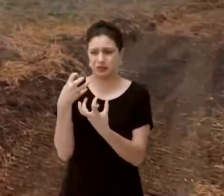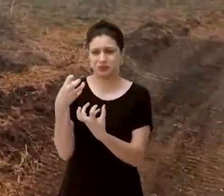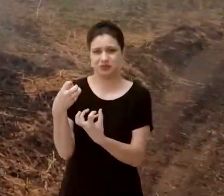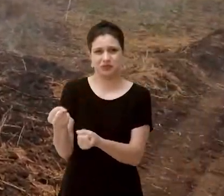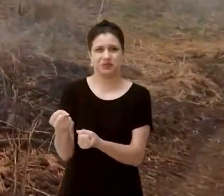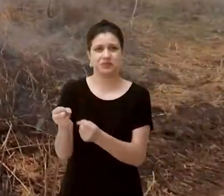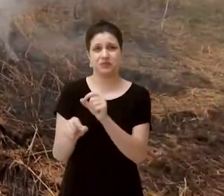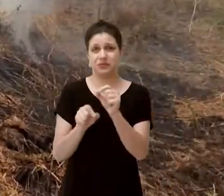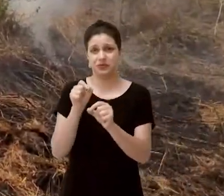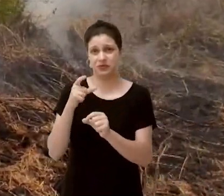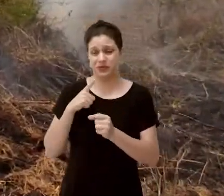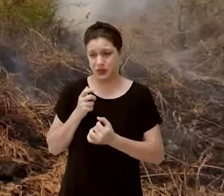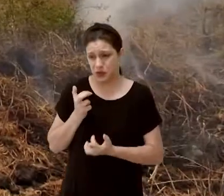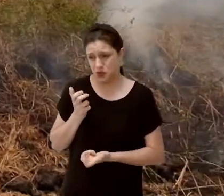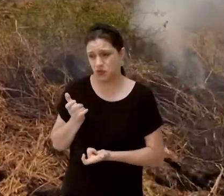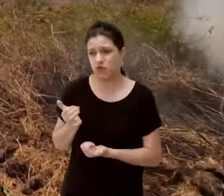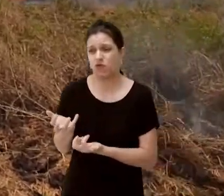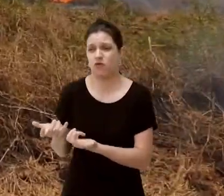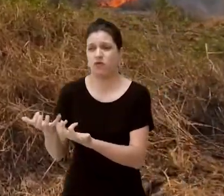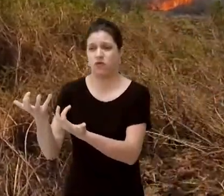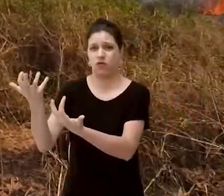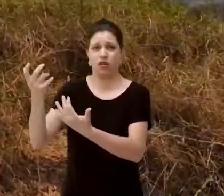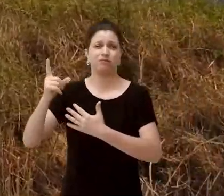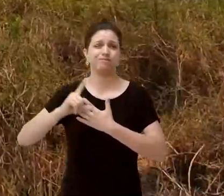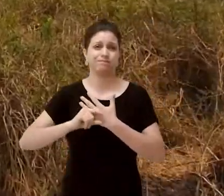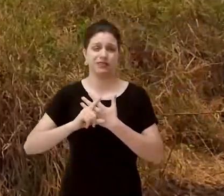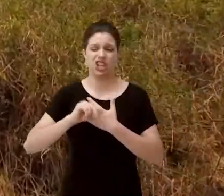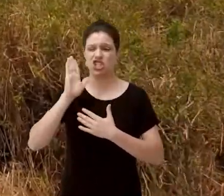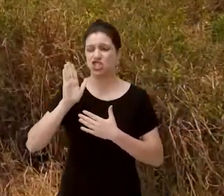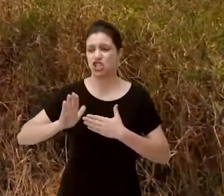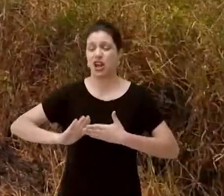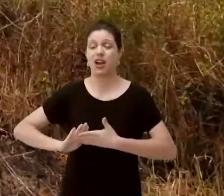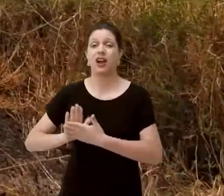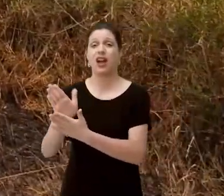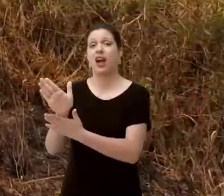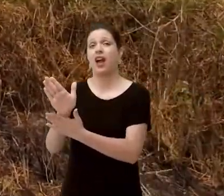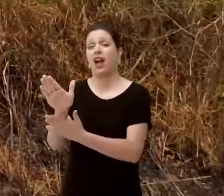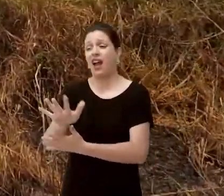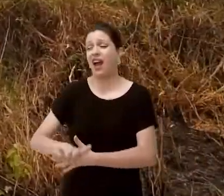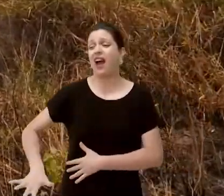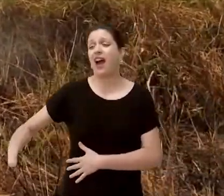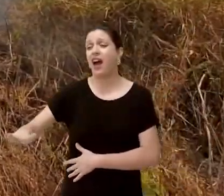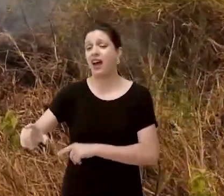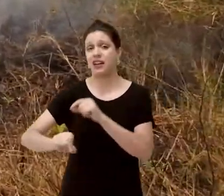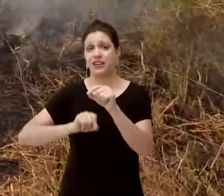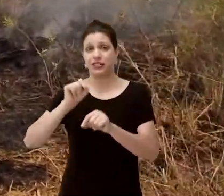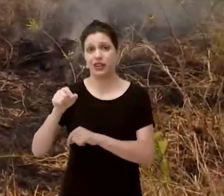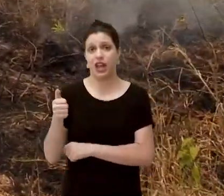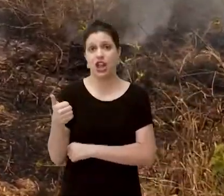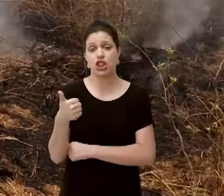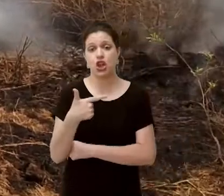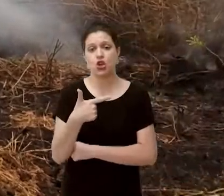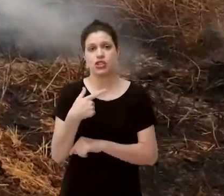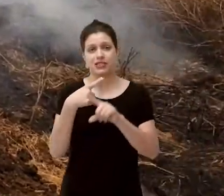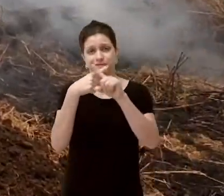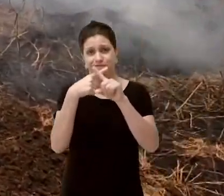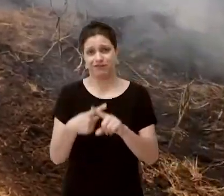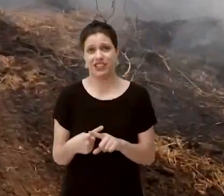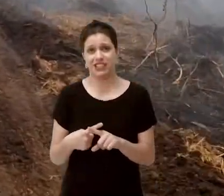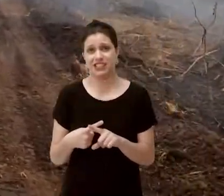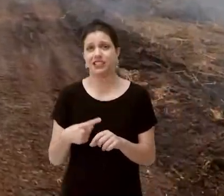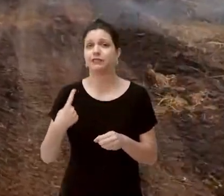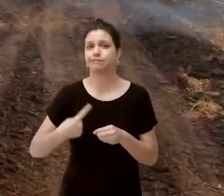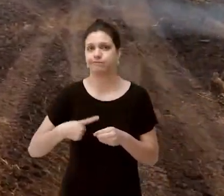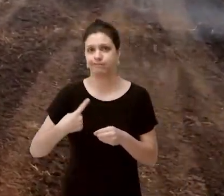de seca, as queimadas no Pantanal sul-mato-grossense já destruíram uma área equivalente ao tamanho de